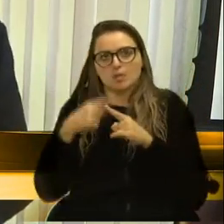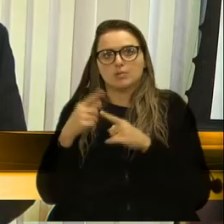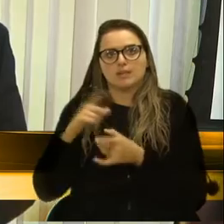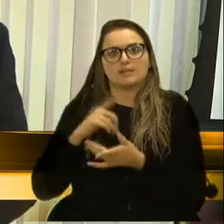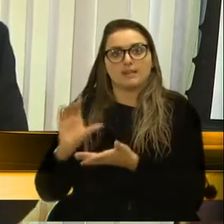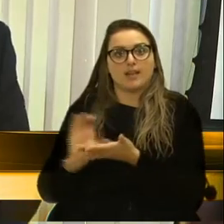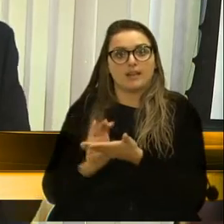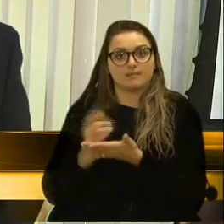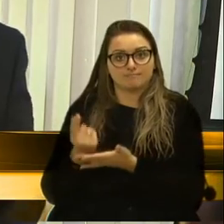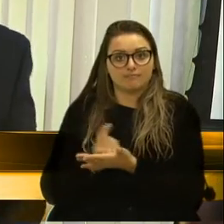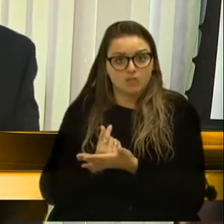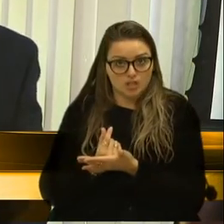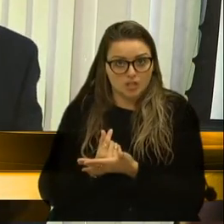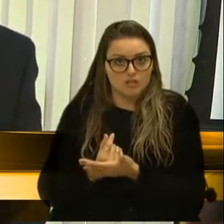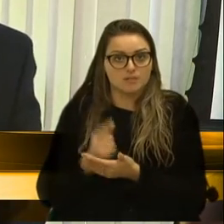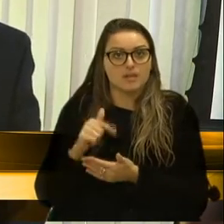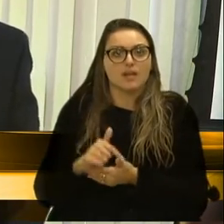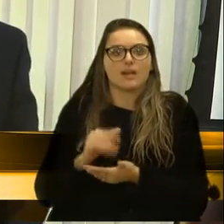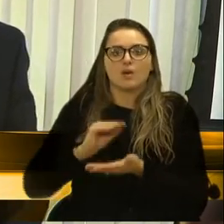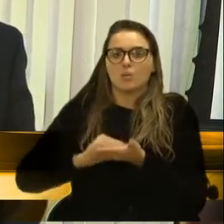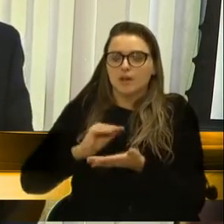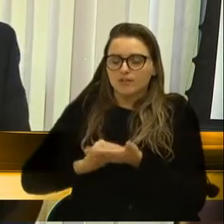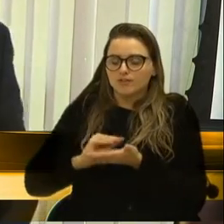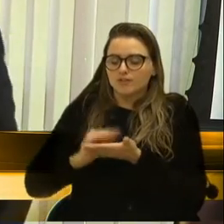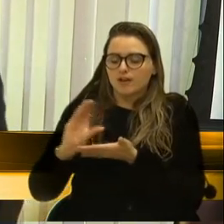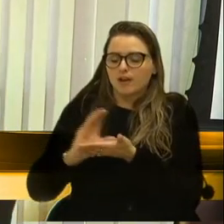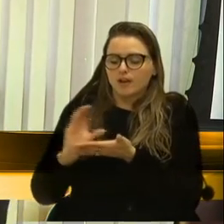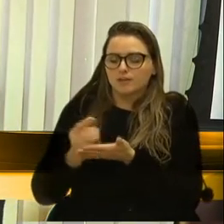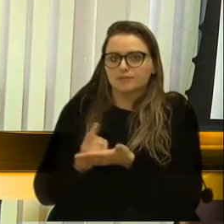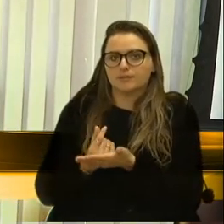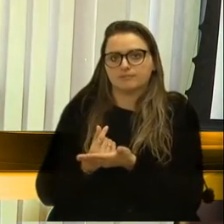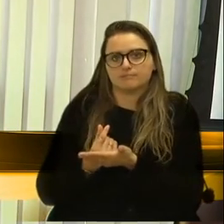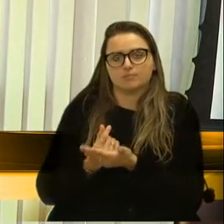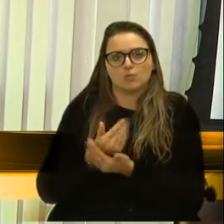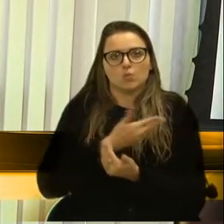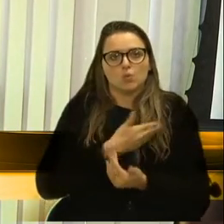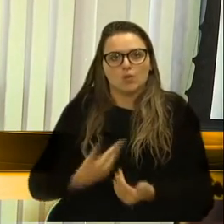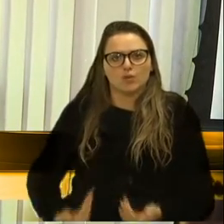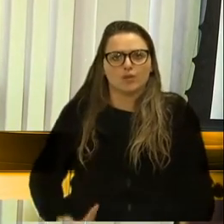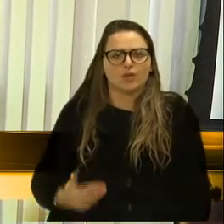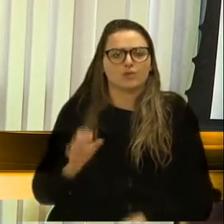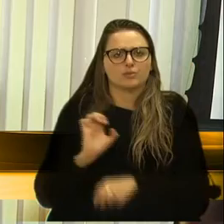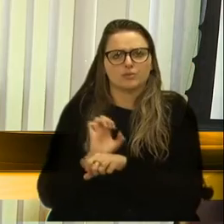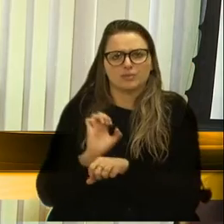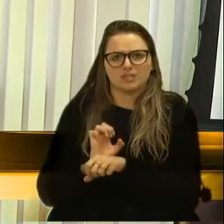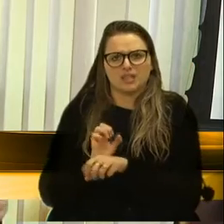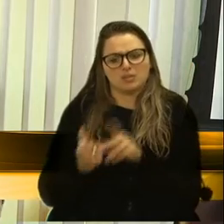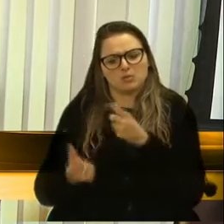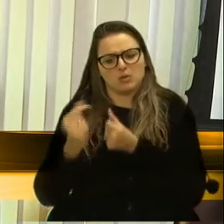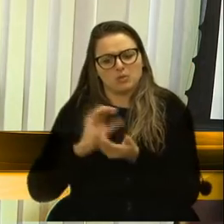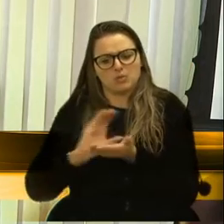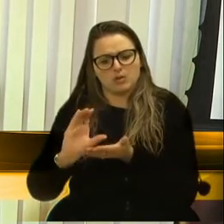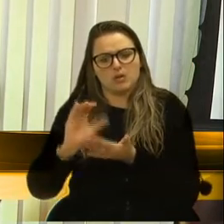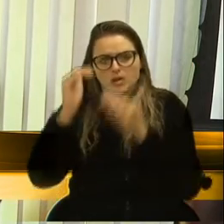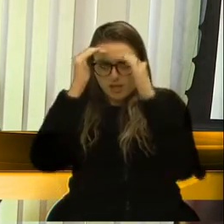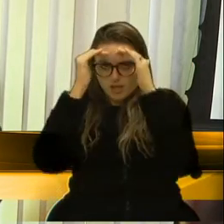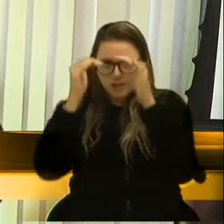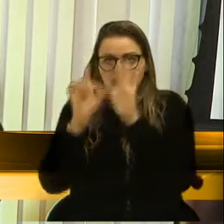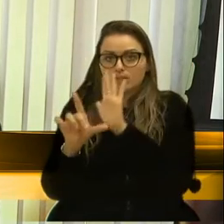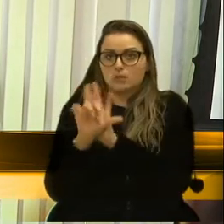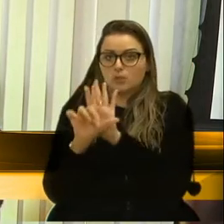publicitária. Não. Aliás, é uma escassez de verbas. O governo do Estado tem investido algum recurso agora, dentro da lei, daquilo que